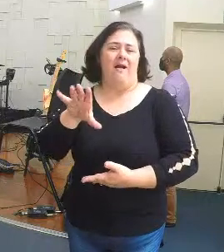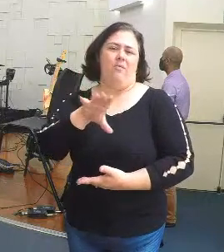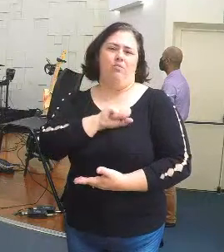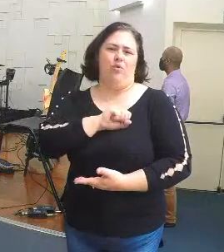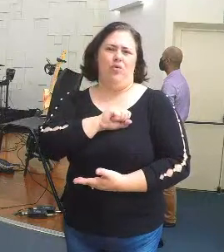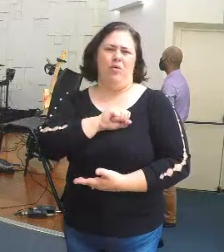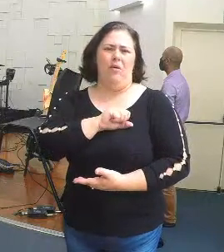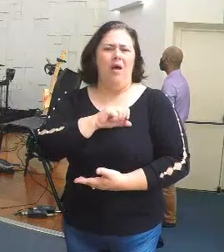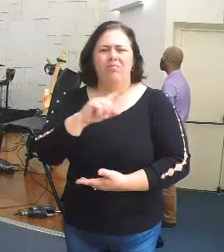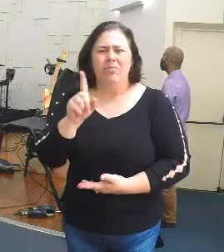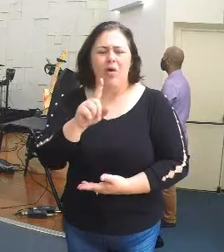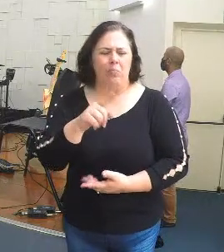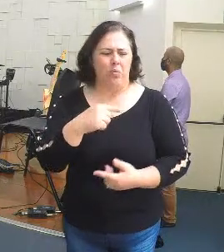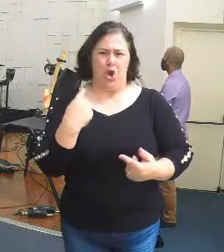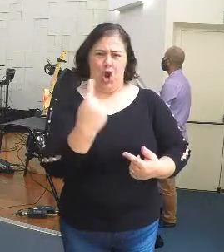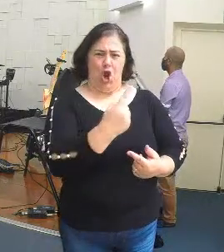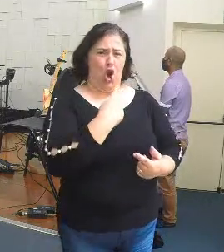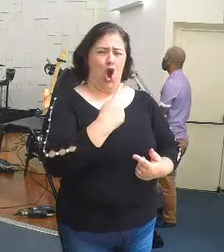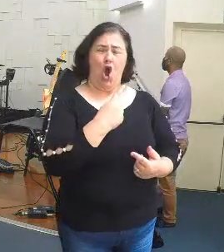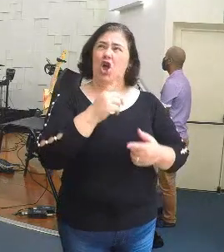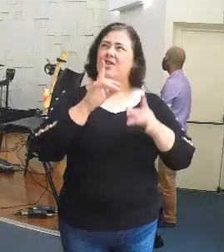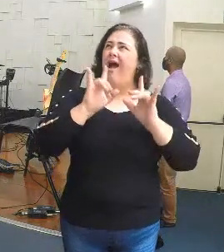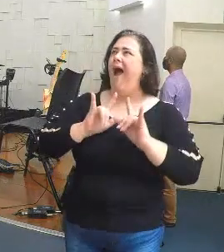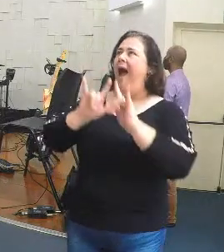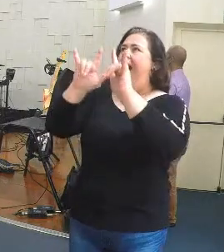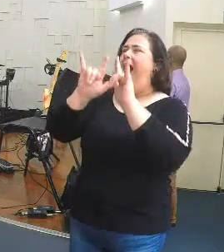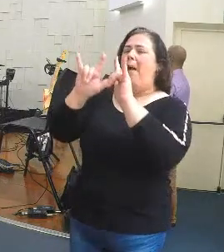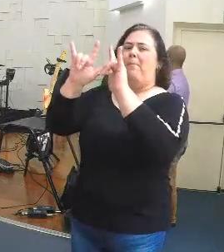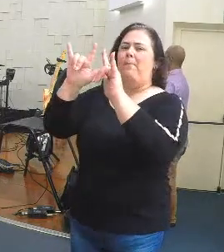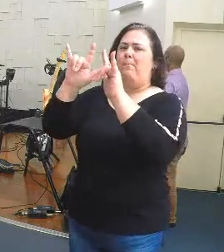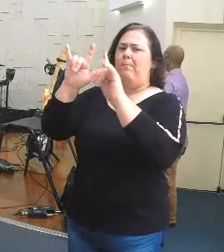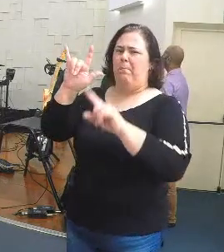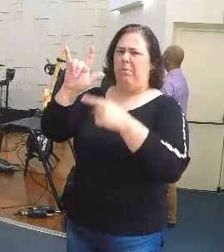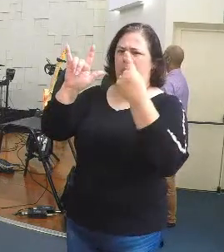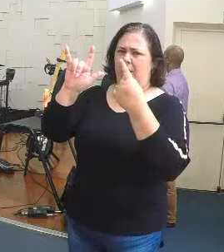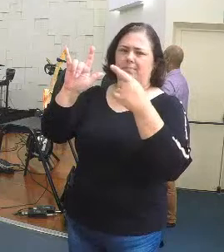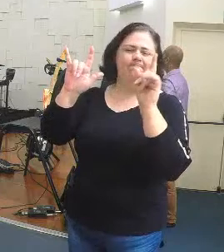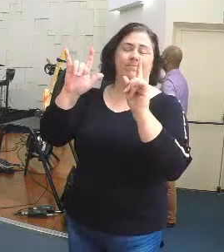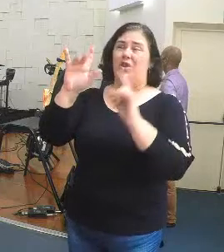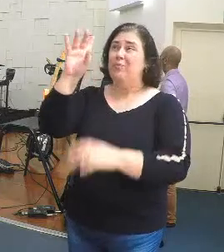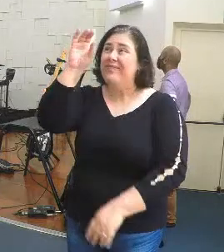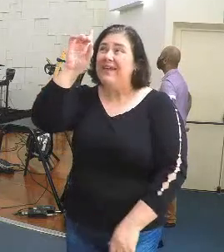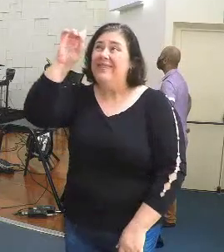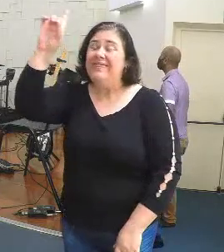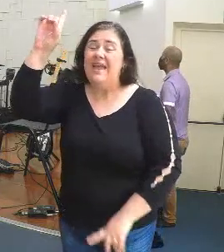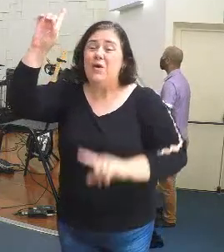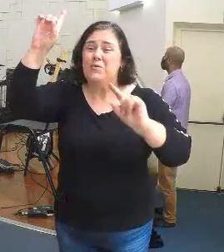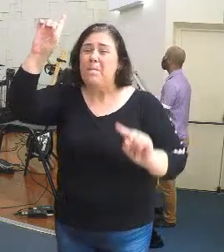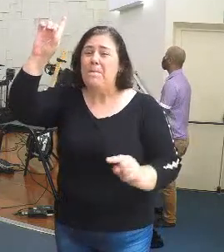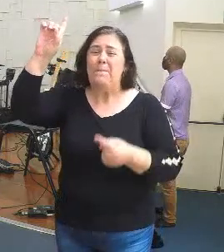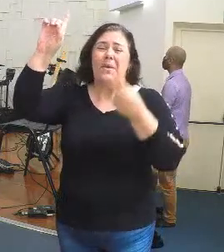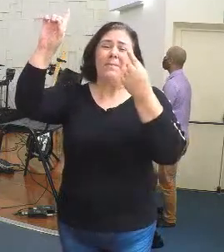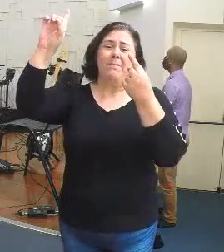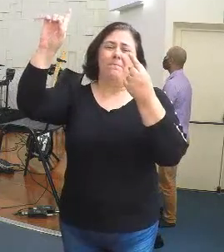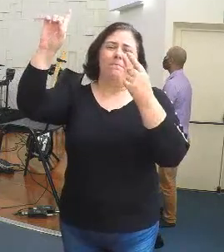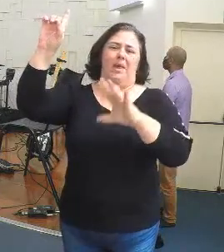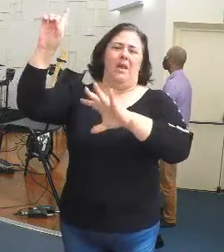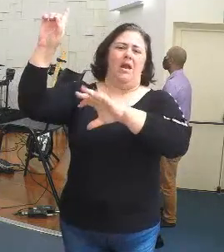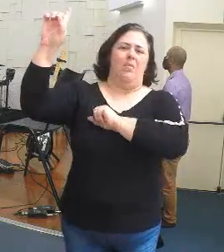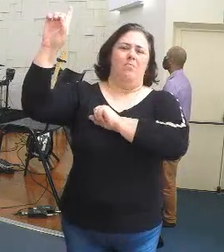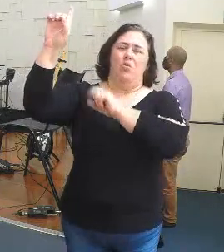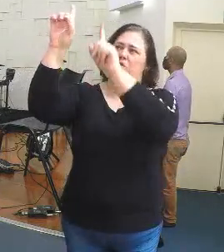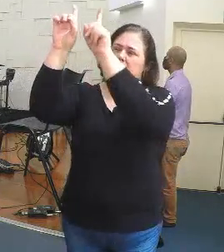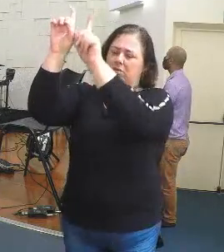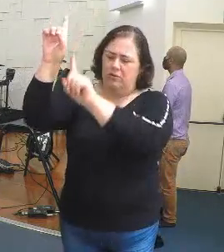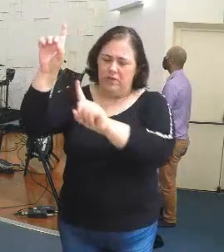em que nós tenhamos amado a Deus, mas em que Ele nos amou e enviou o seu Filho como propiciação pelos